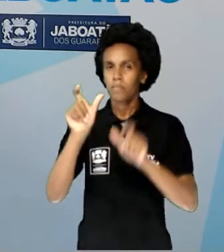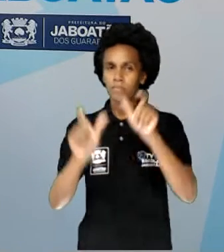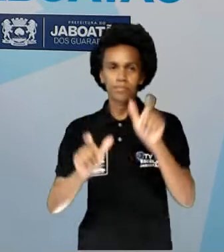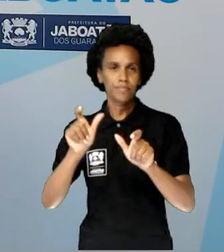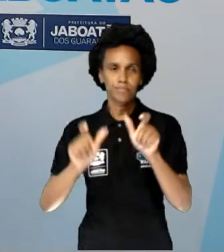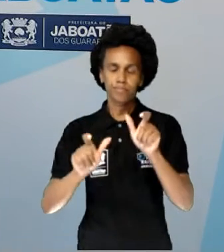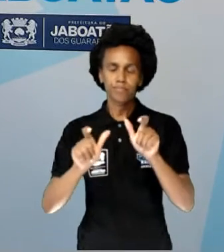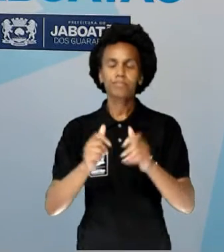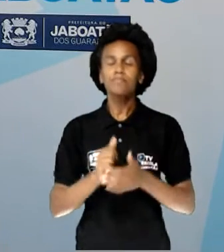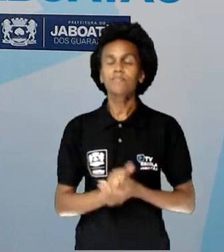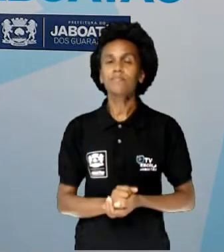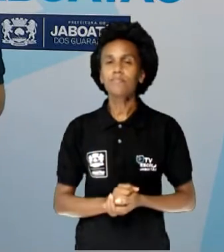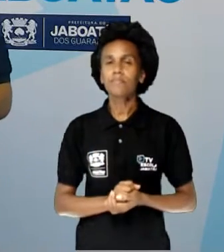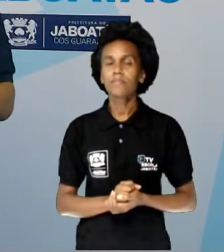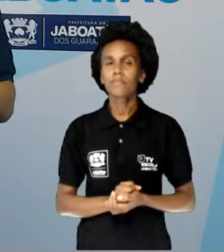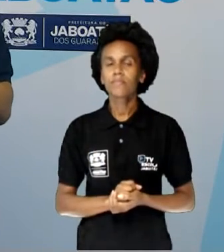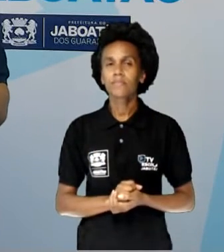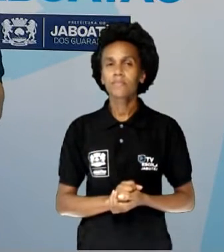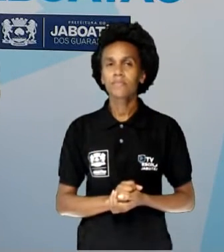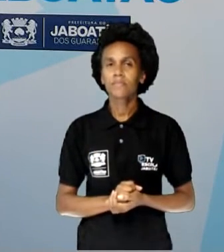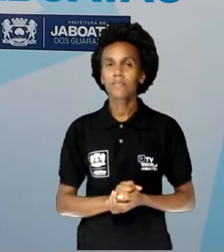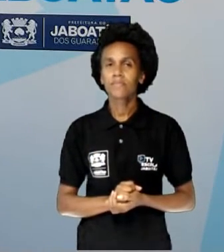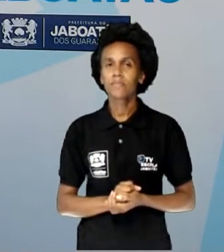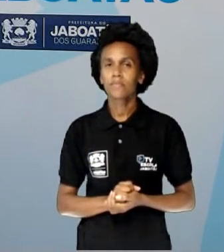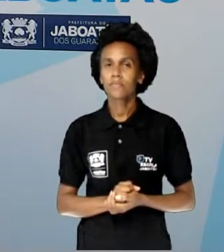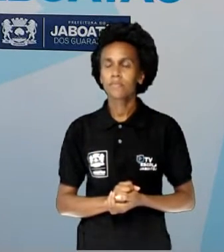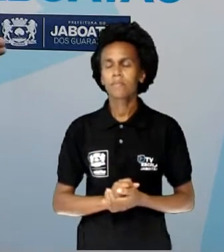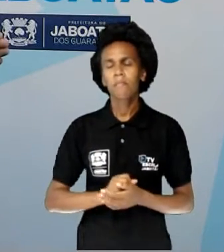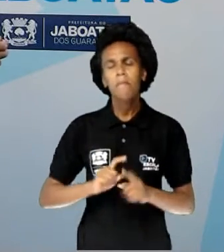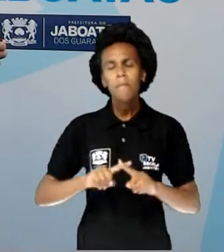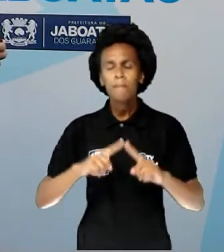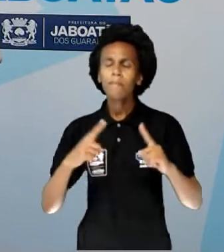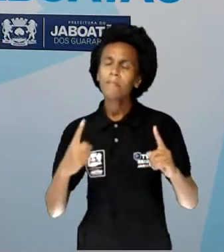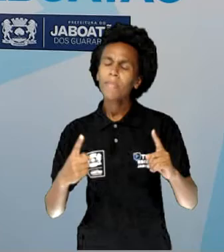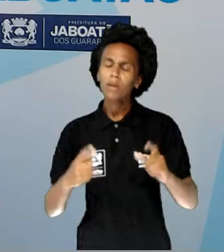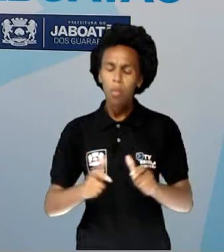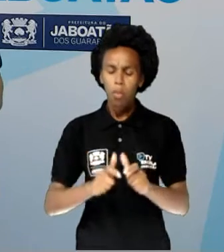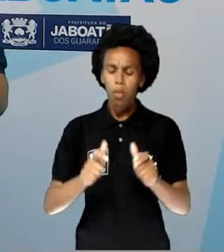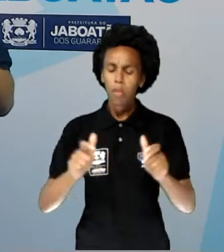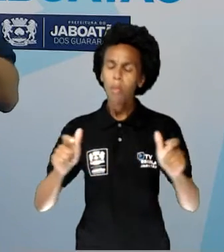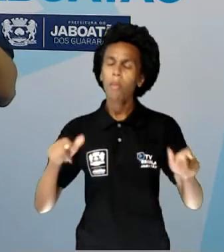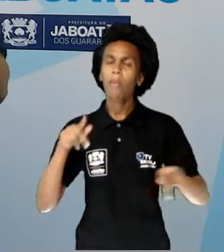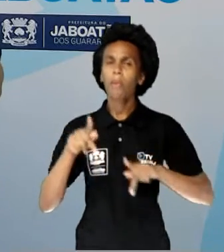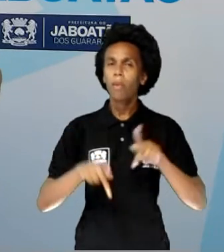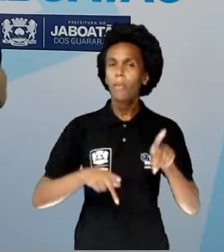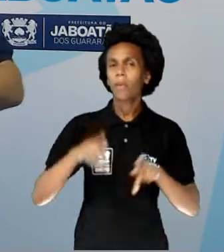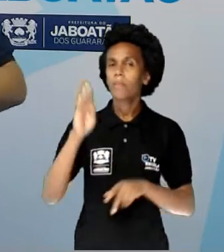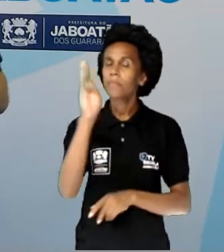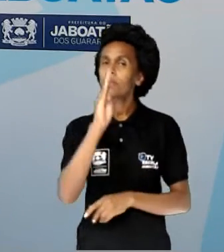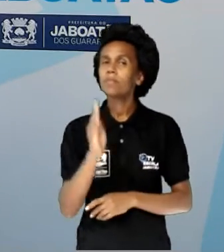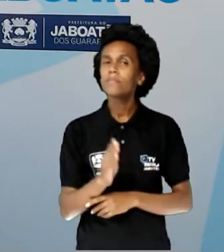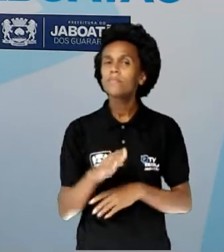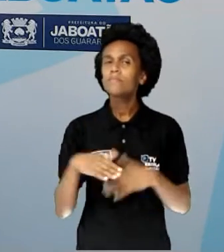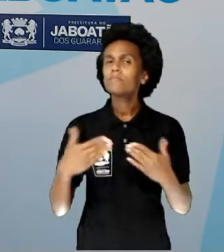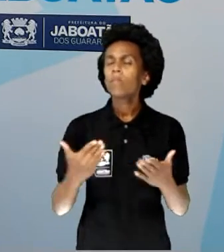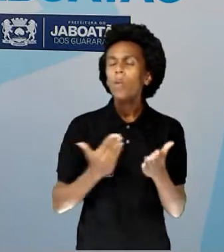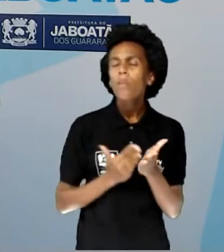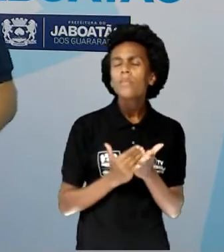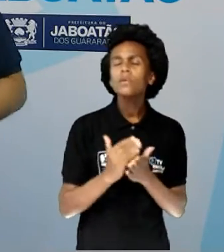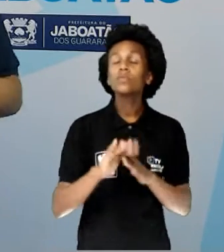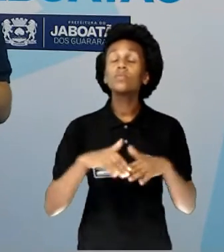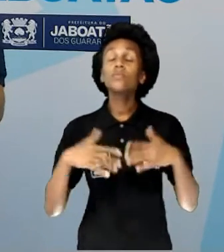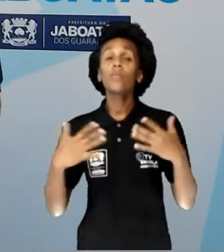relação à população mundial, mas será que esse crescimento da população brasileira, ele vem desde quando? Será que o